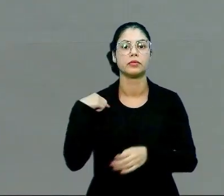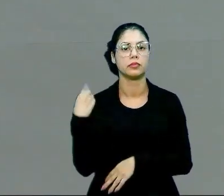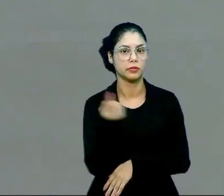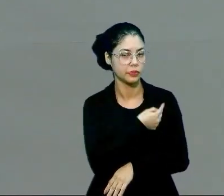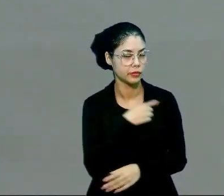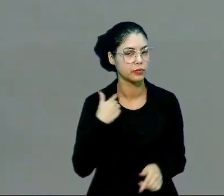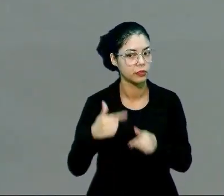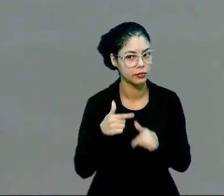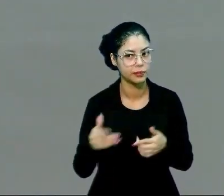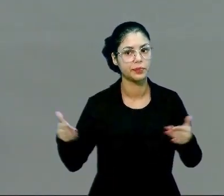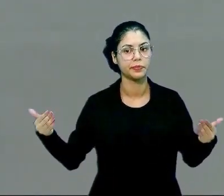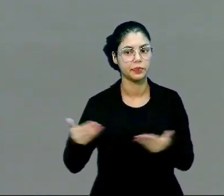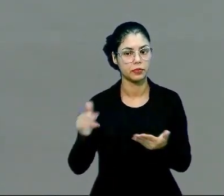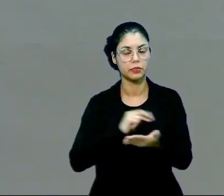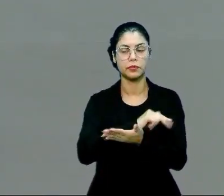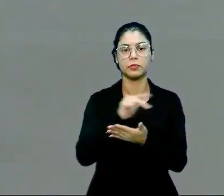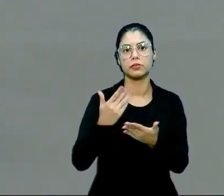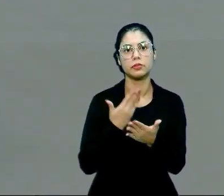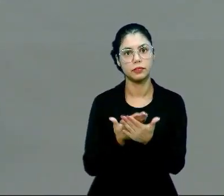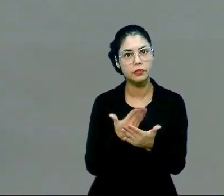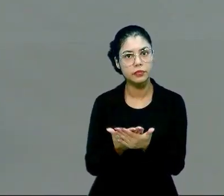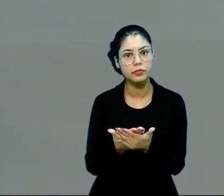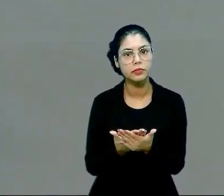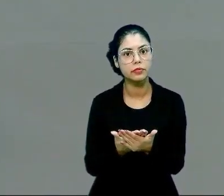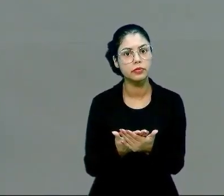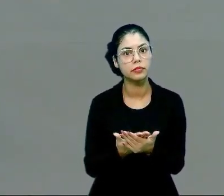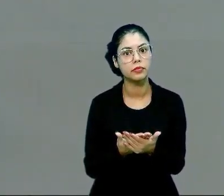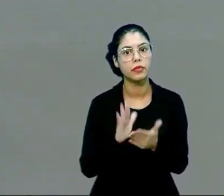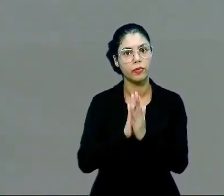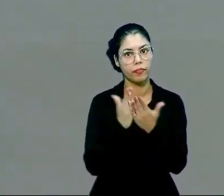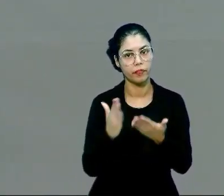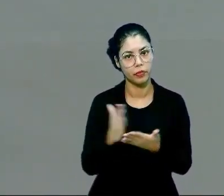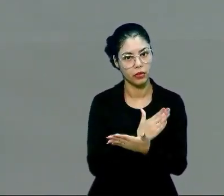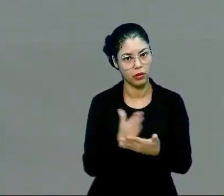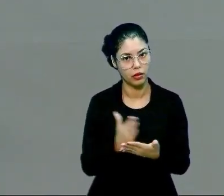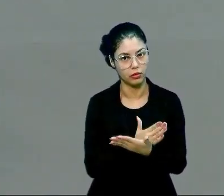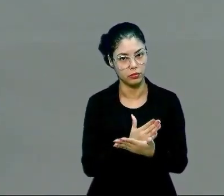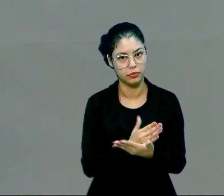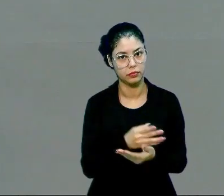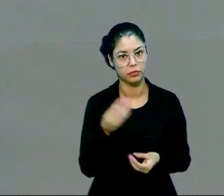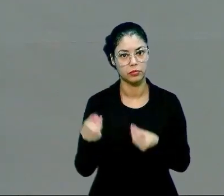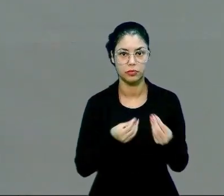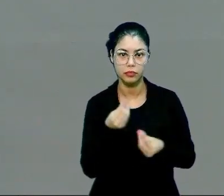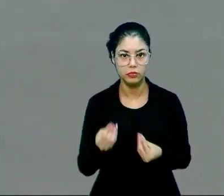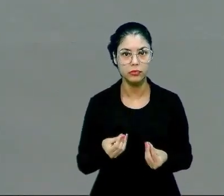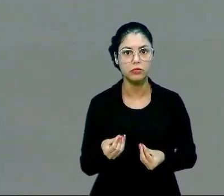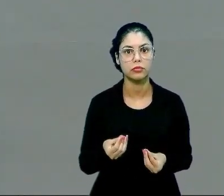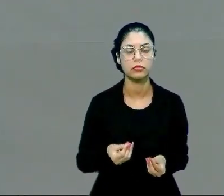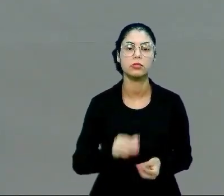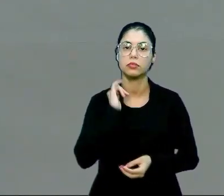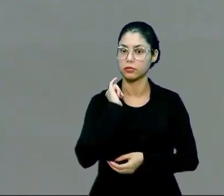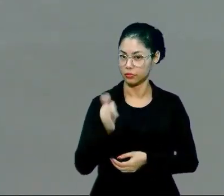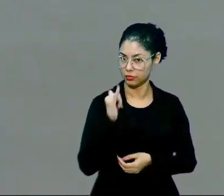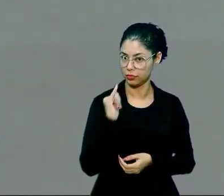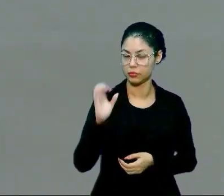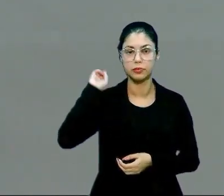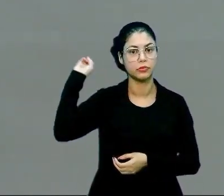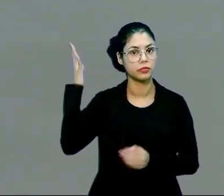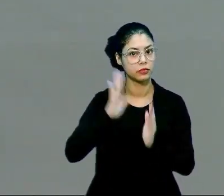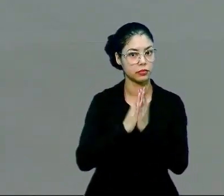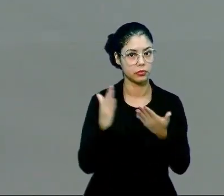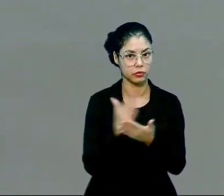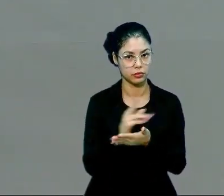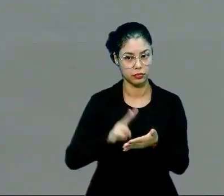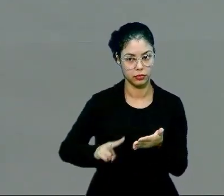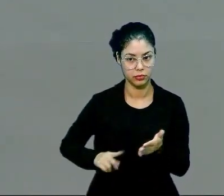estamos trabalhando há várias aulas. Ela trouxe o livro como pano de fundo. Ela narrou o que acontecia dentro do livro